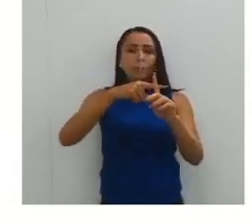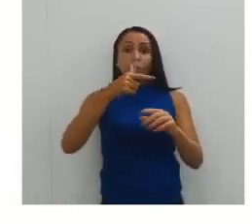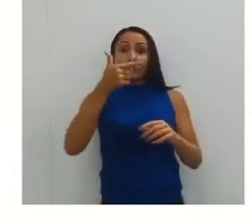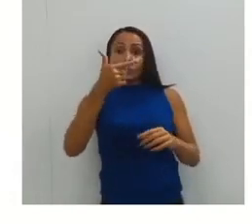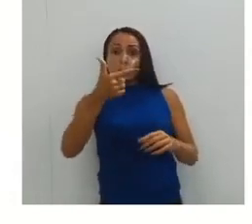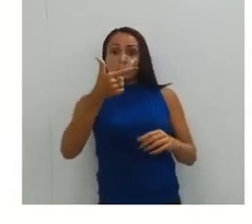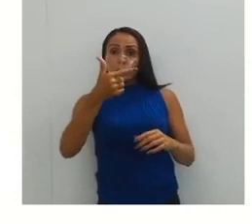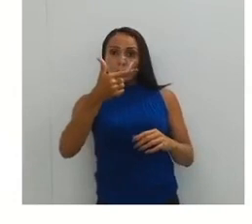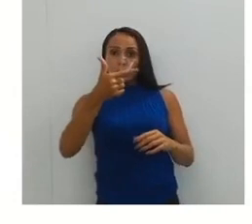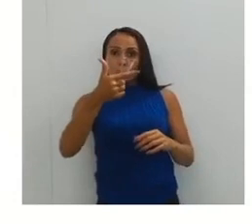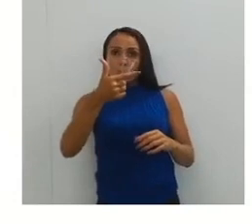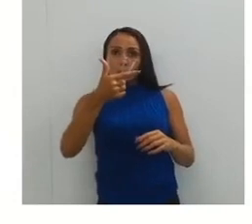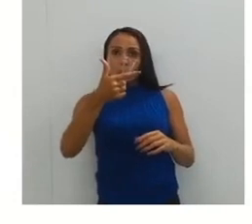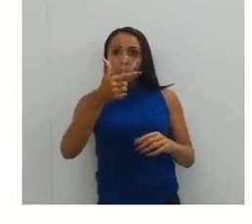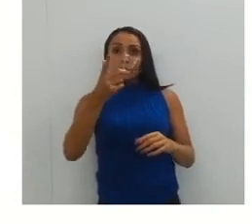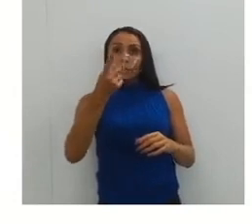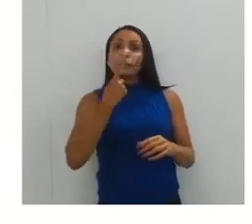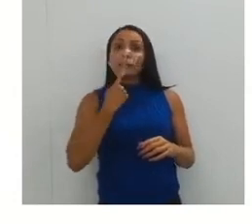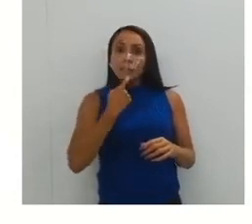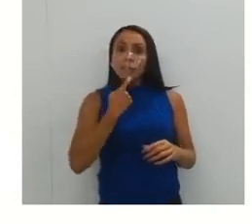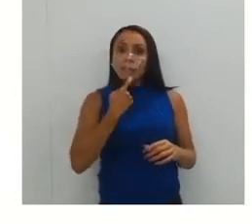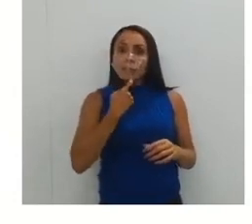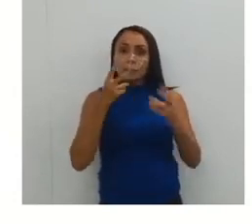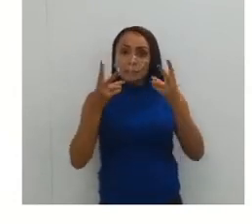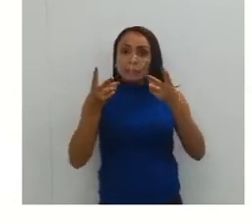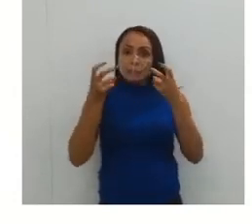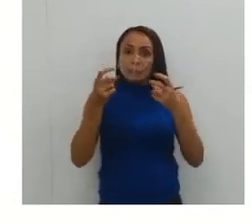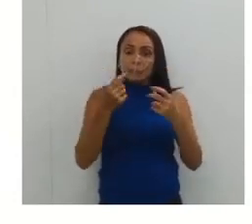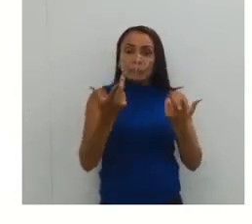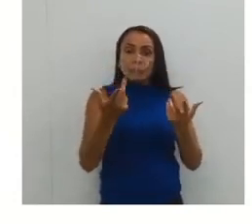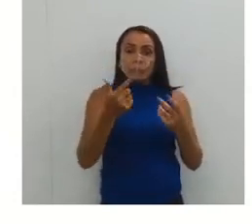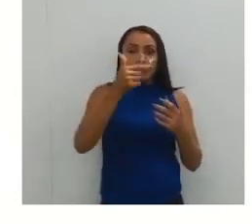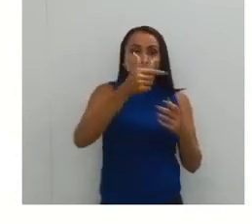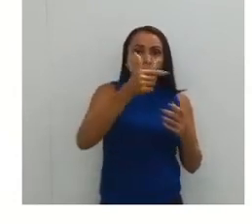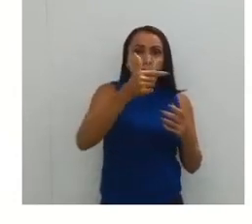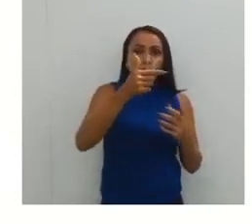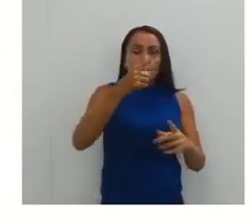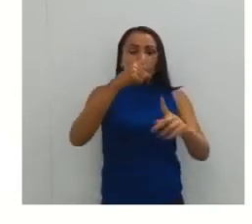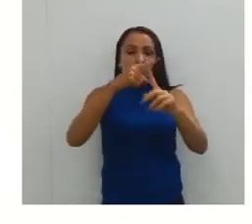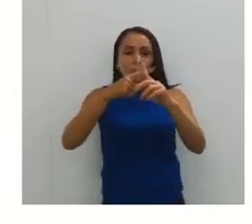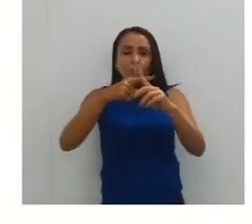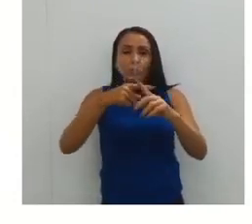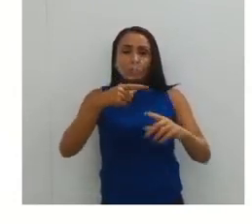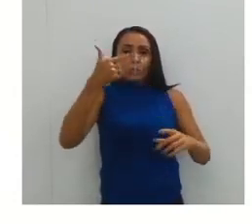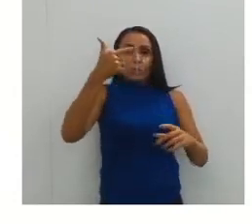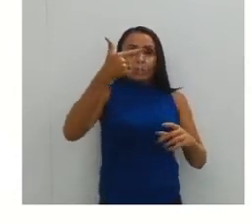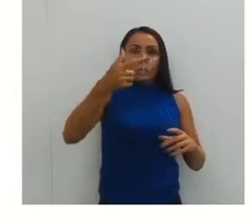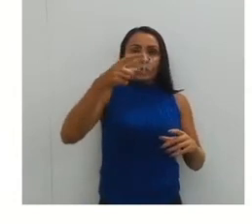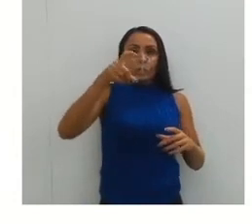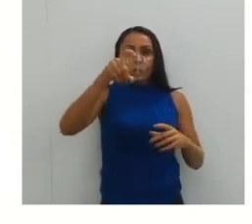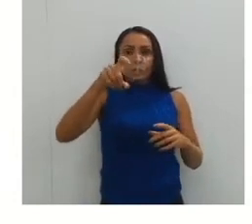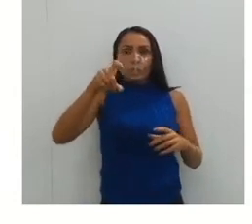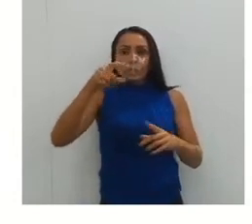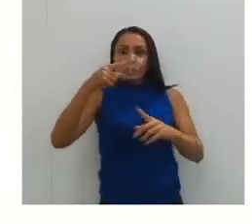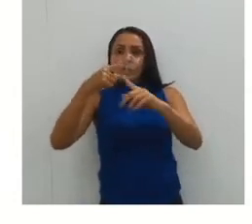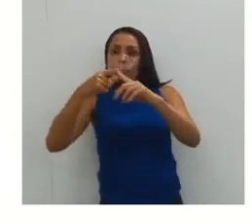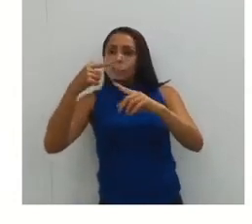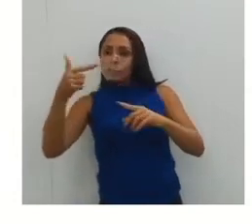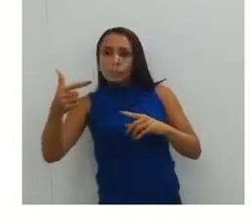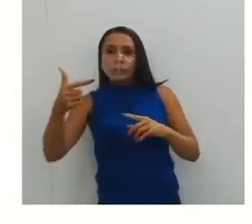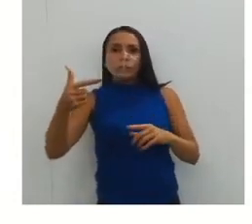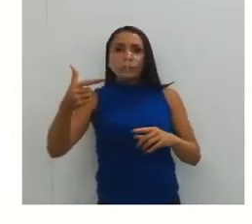2 vezes, ó, eu coloquei o vermelho porque vai ficar 2 vezes o primeiro, que é 2x, vezes o segundo, que é